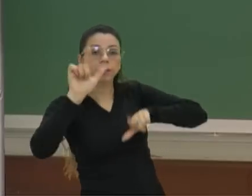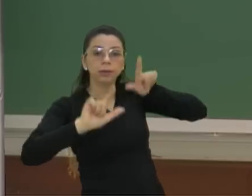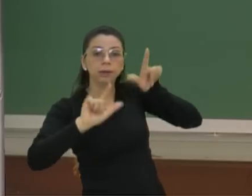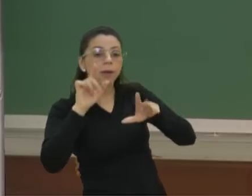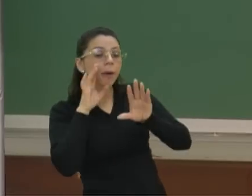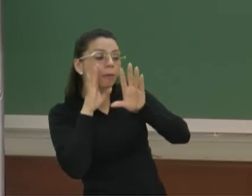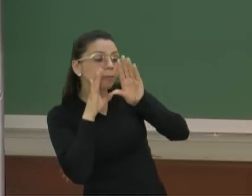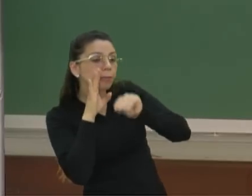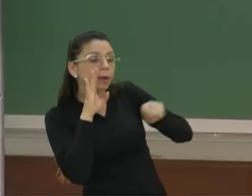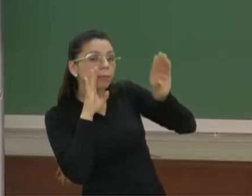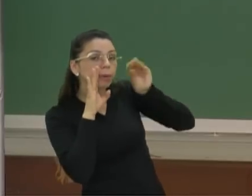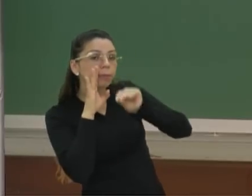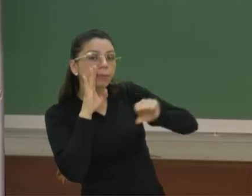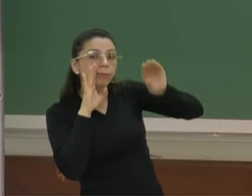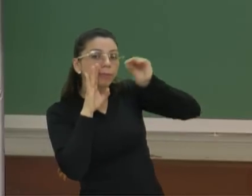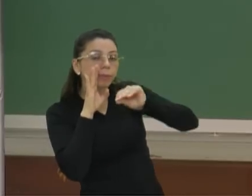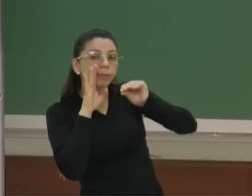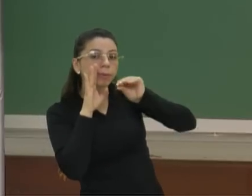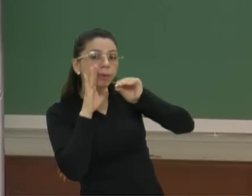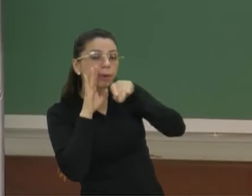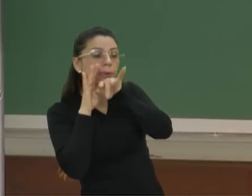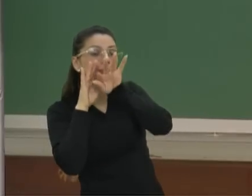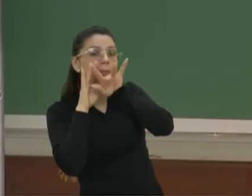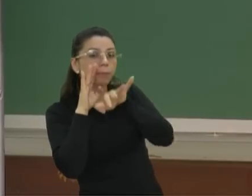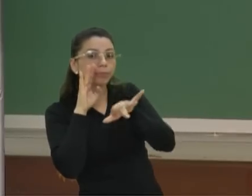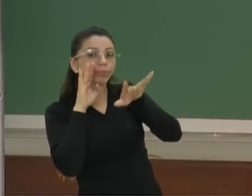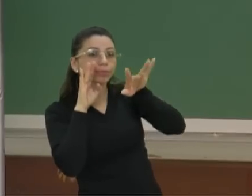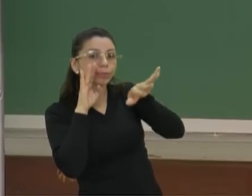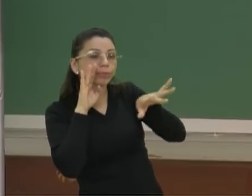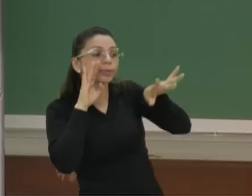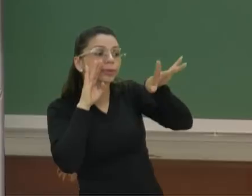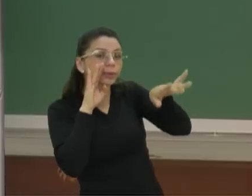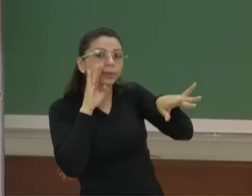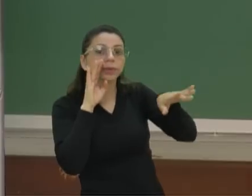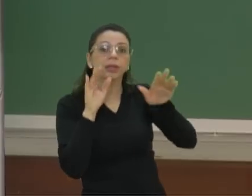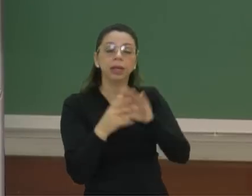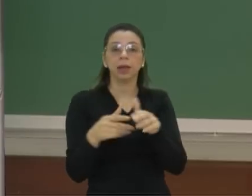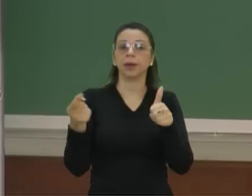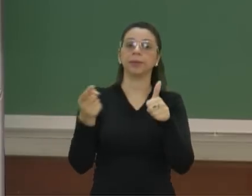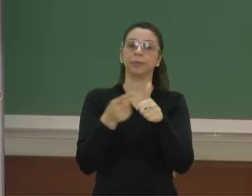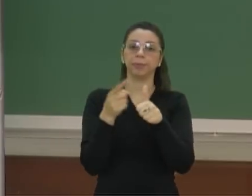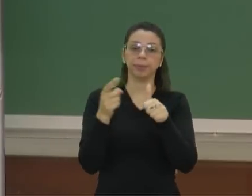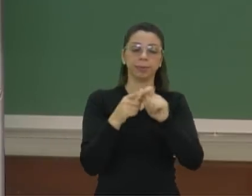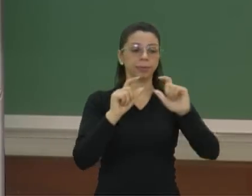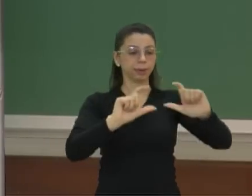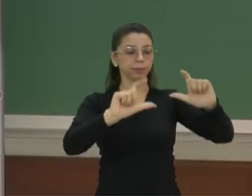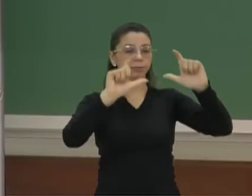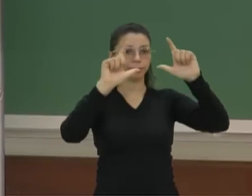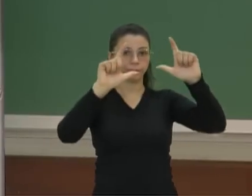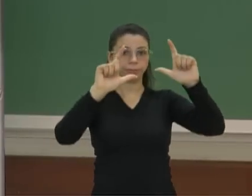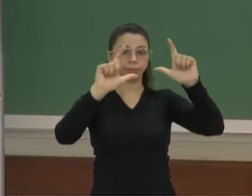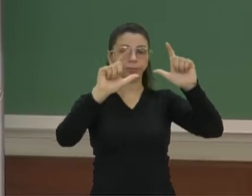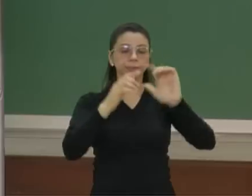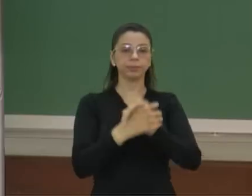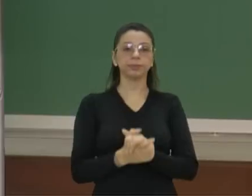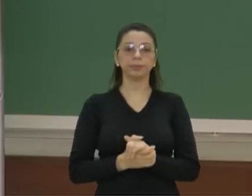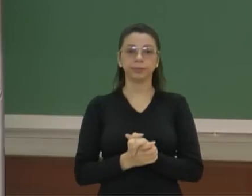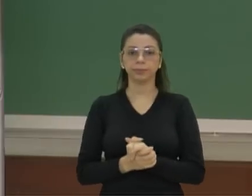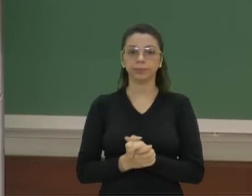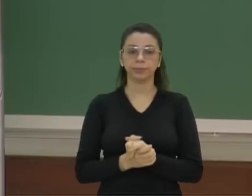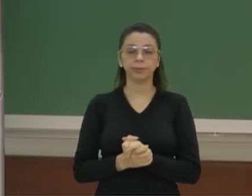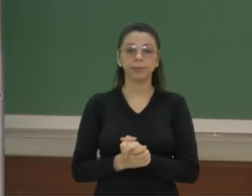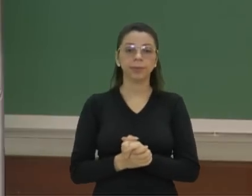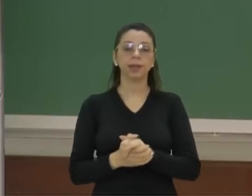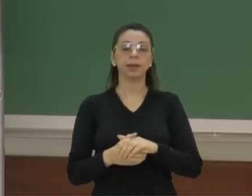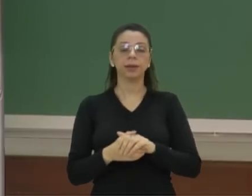estou emitindo ondas sonoras. É o nosso primeiro quadrinho. Então, ondas sonoras.